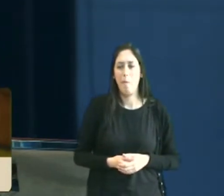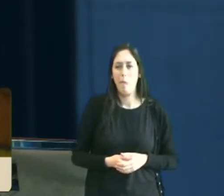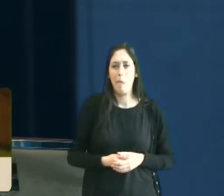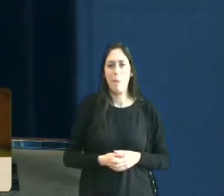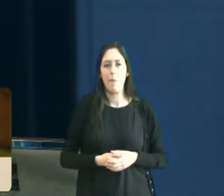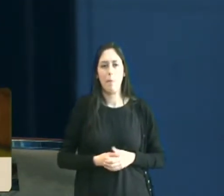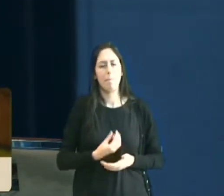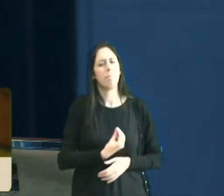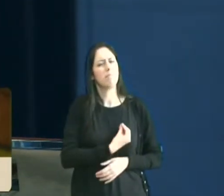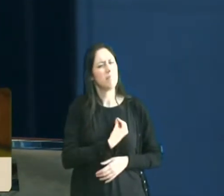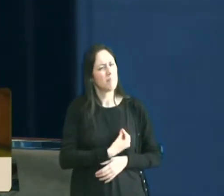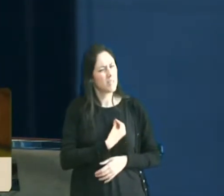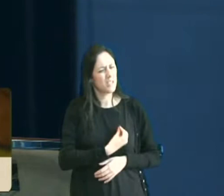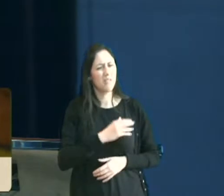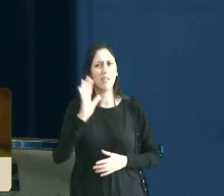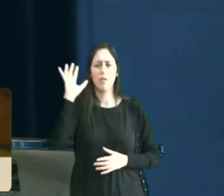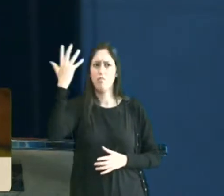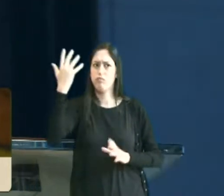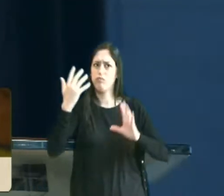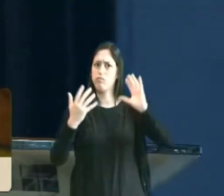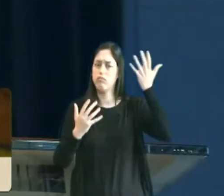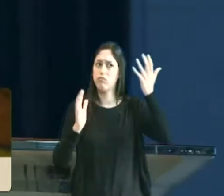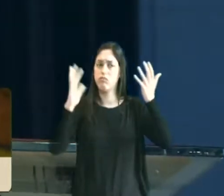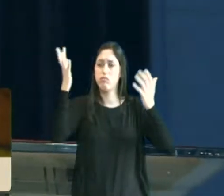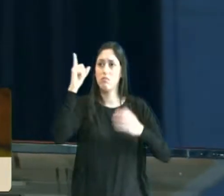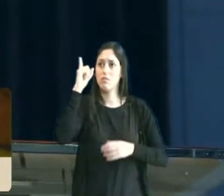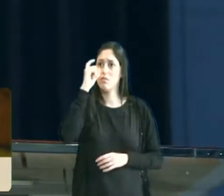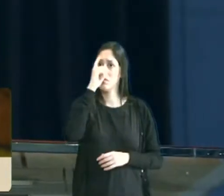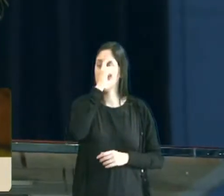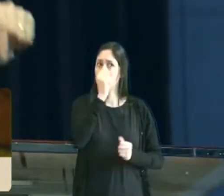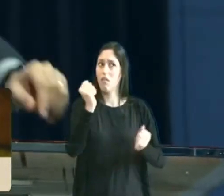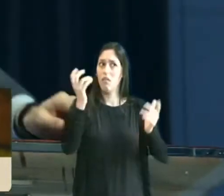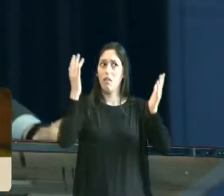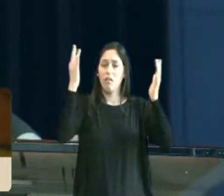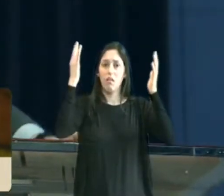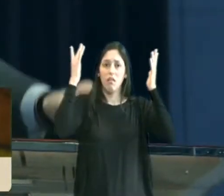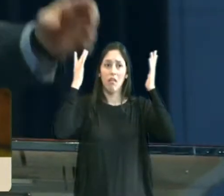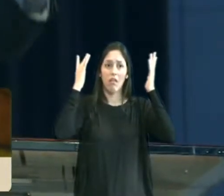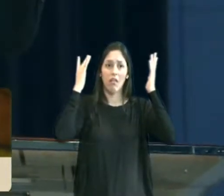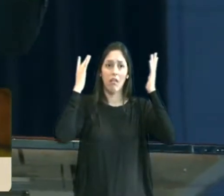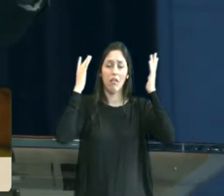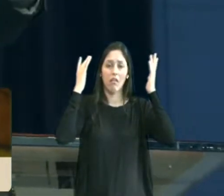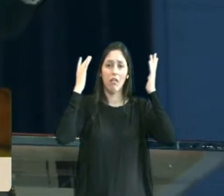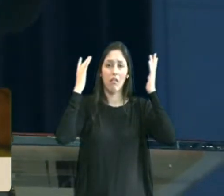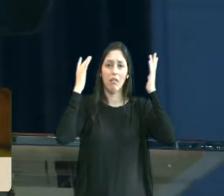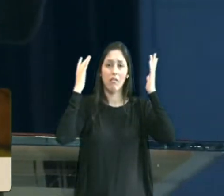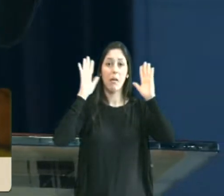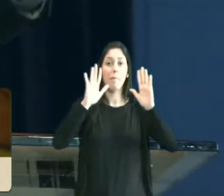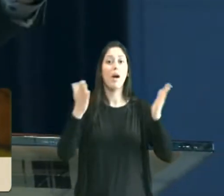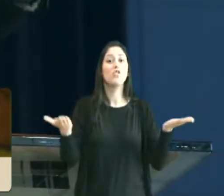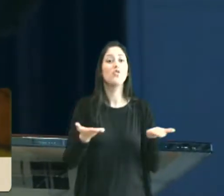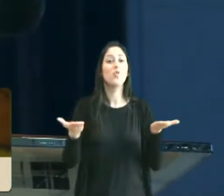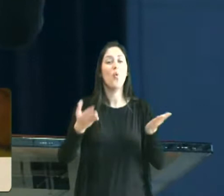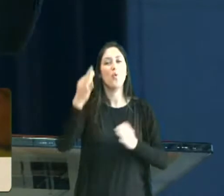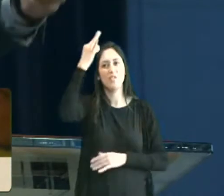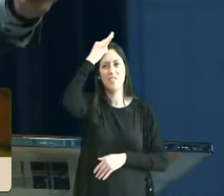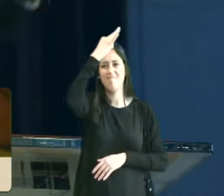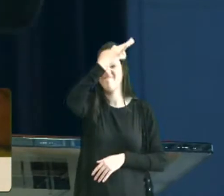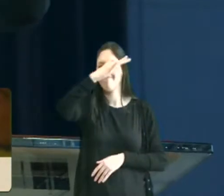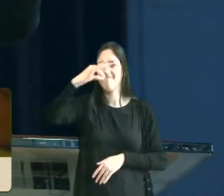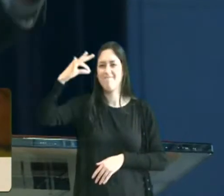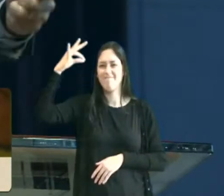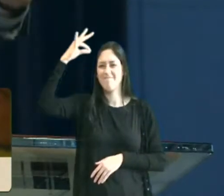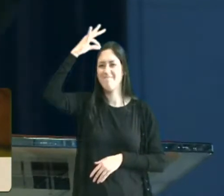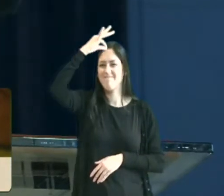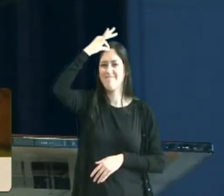Demandas intermináveis aparecem diante de você, você está no lugar certo. Hoje o Espírito Santo